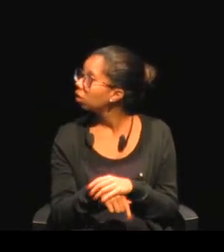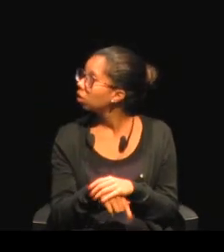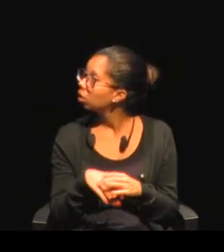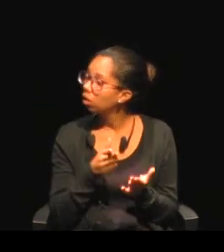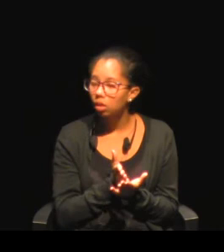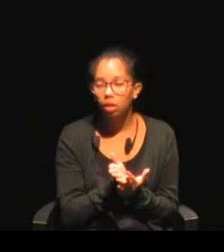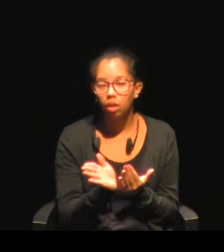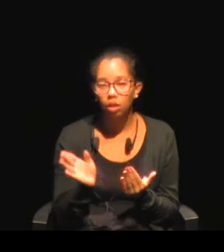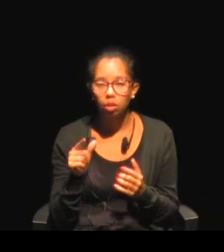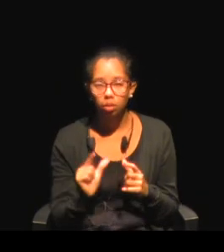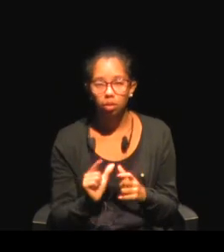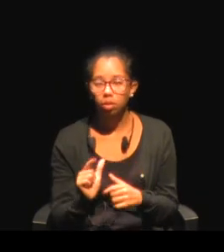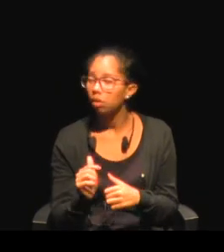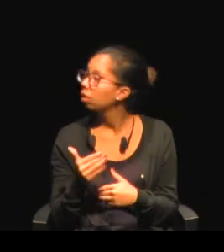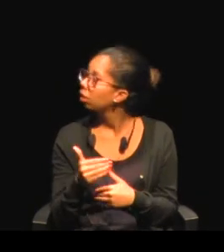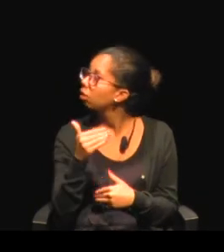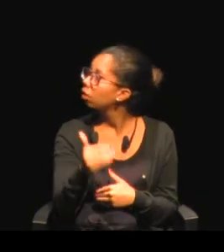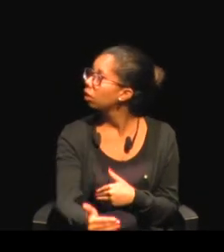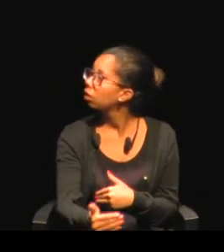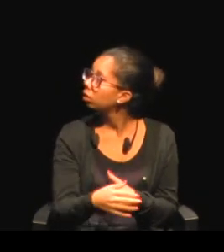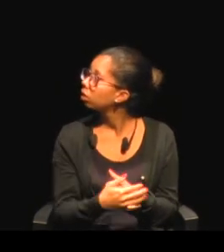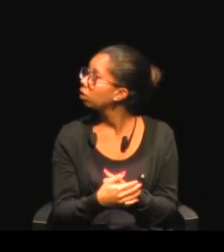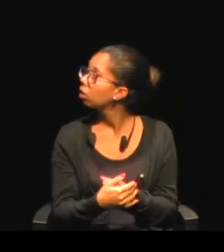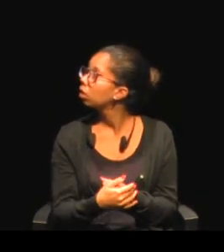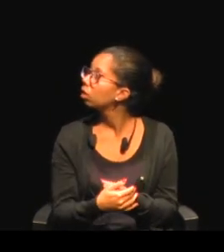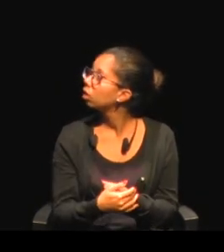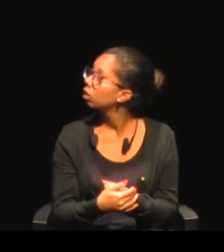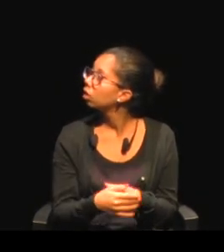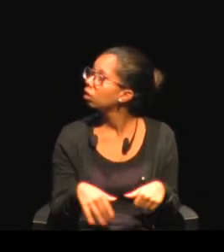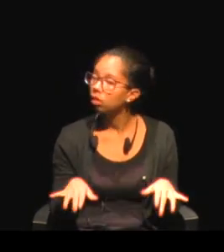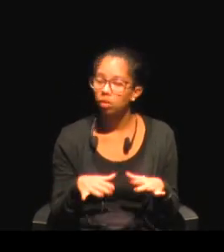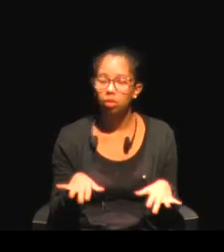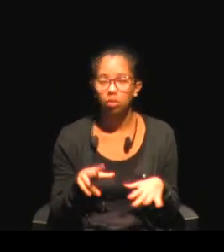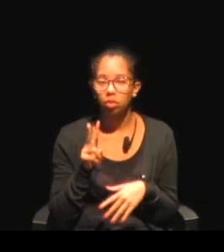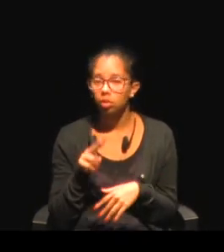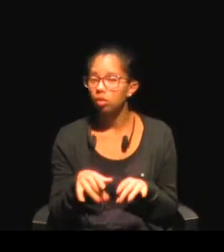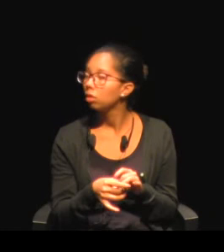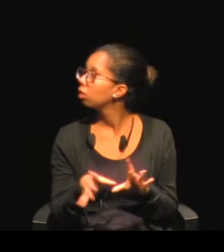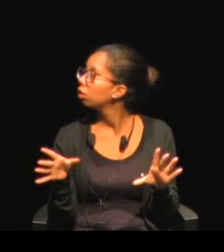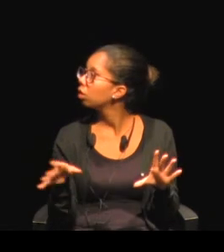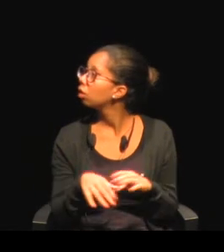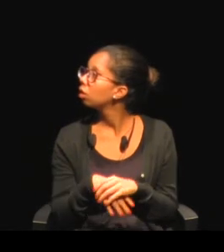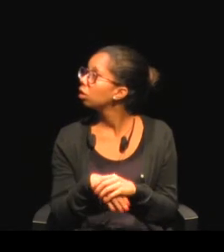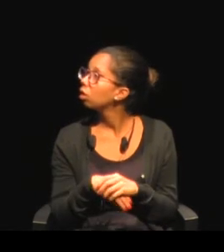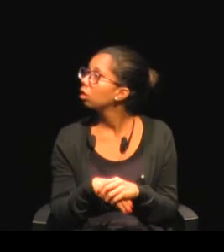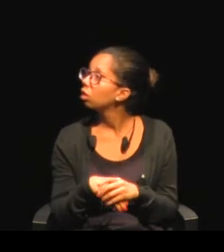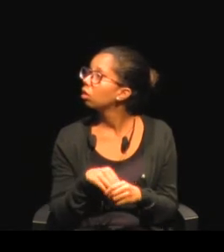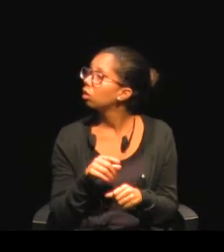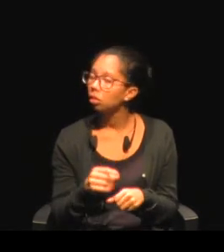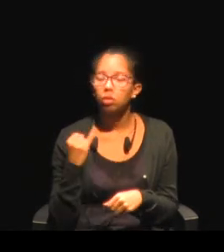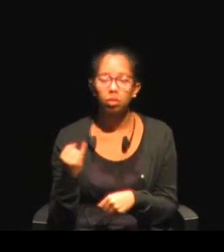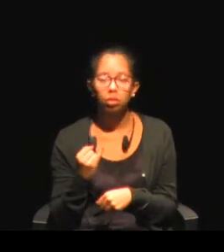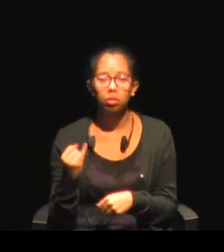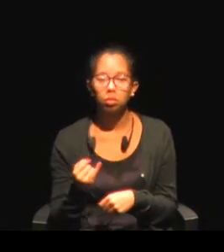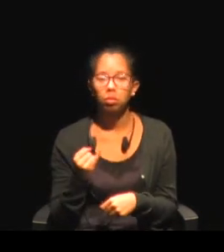mulheres solteiras, um cemitério, aliás, uma parte aqui que é de horta e tudo mais, sempre tinha as nascentes que conectavam, tinha